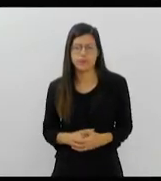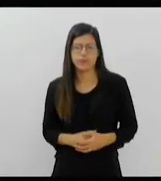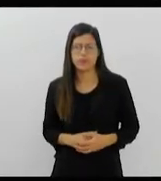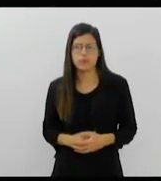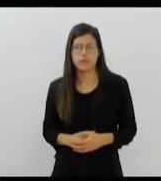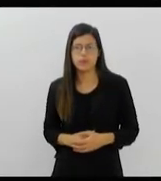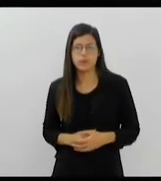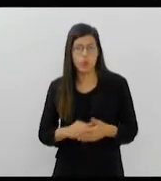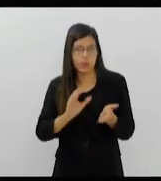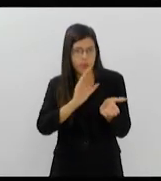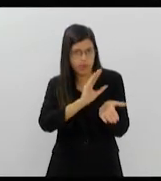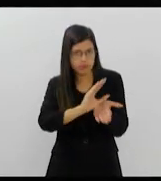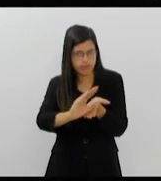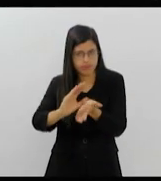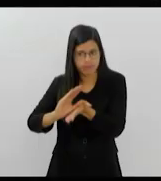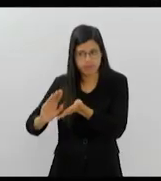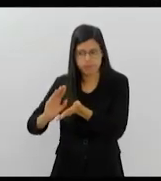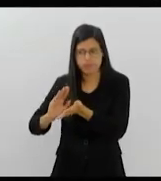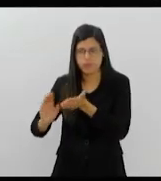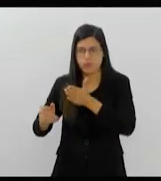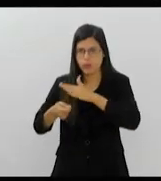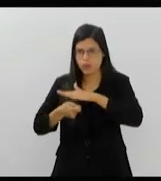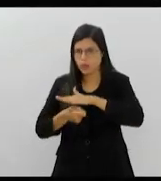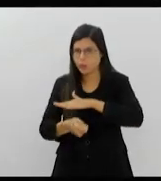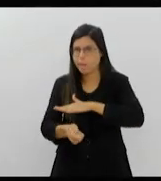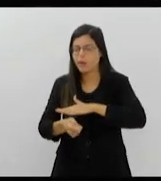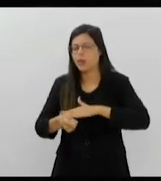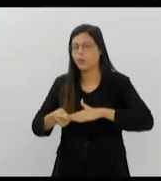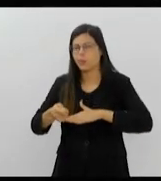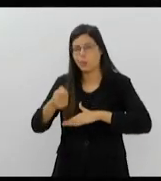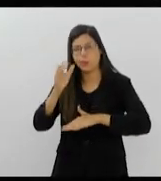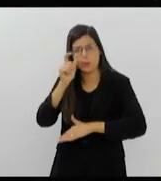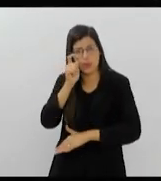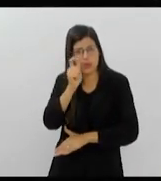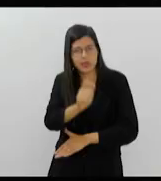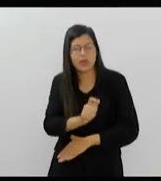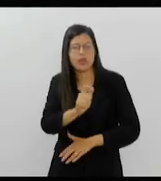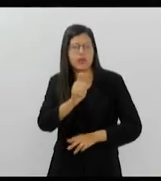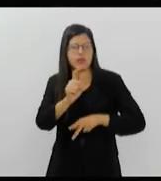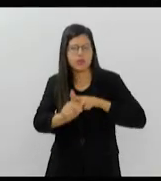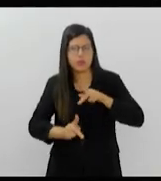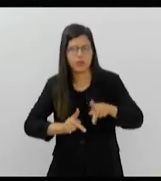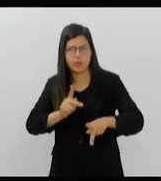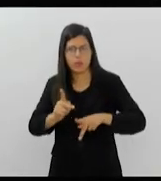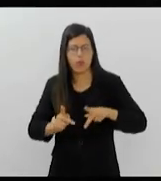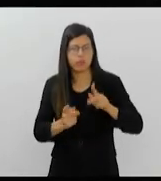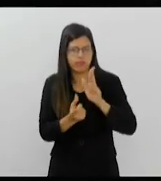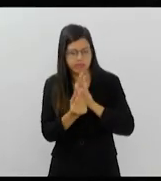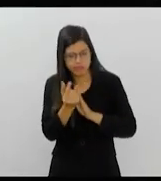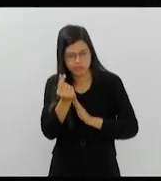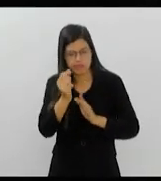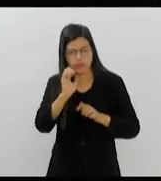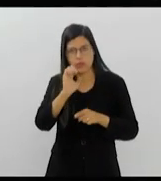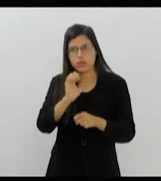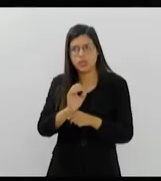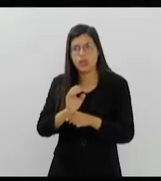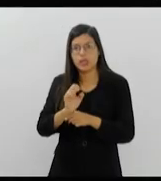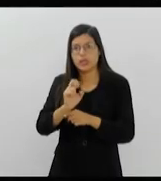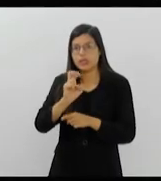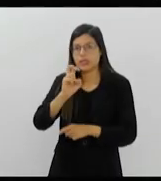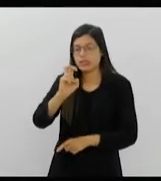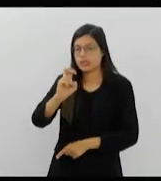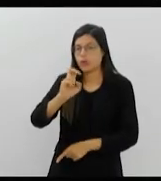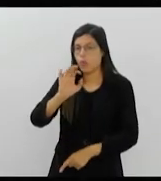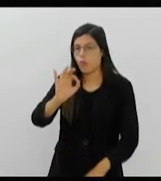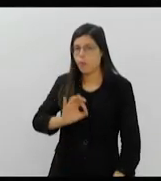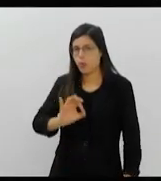O investimento, que é o maior interesse da população, de um orçamento do Estado, quando dá 5%